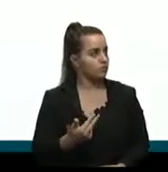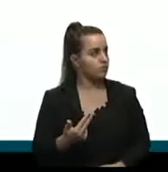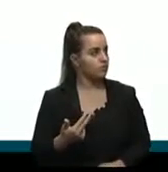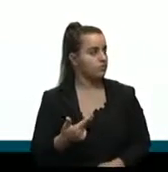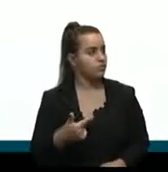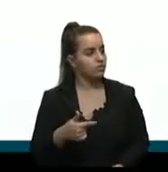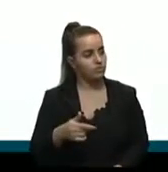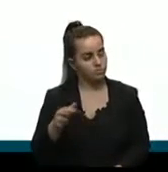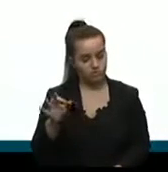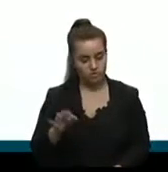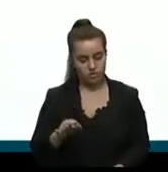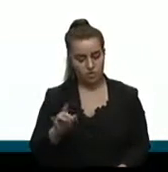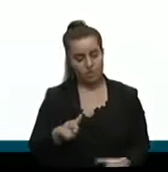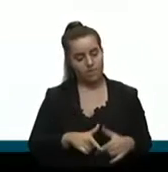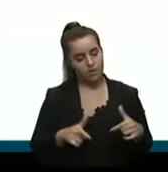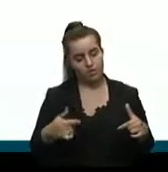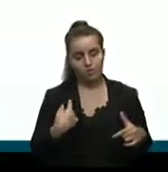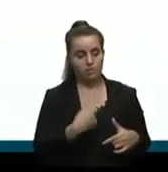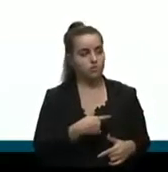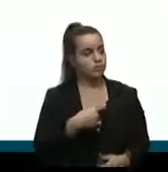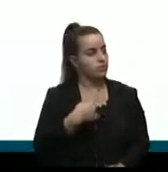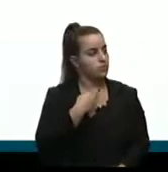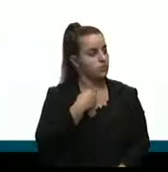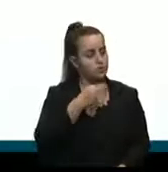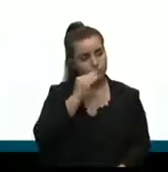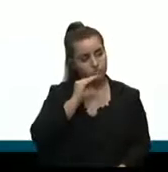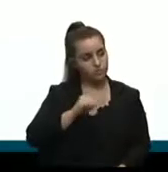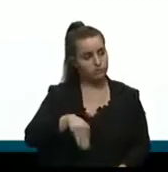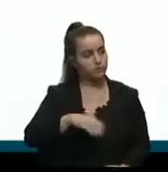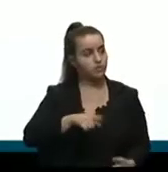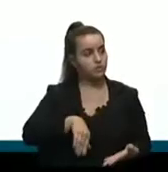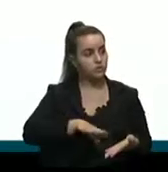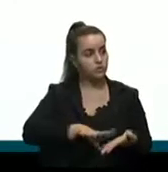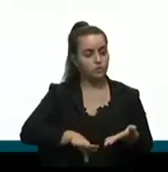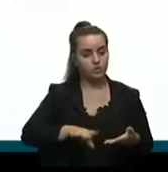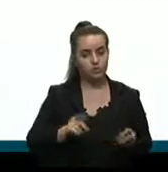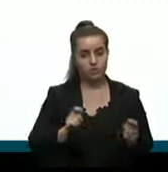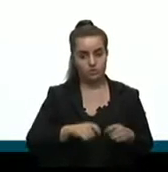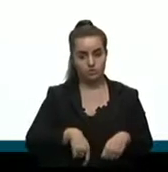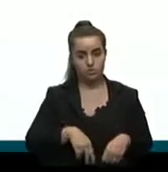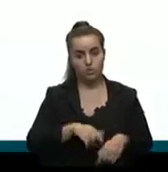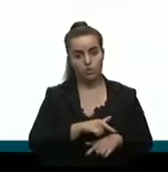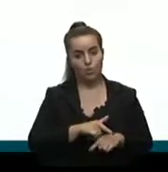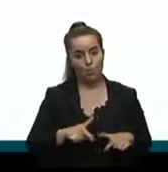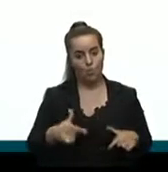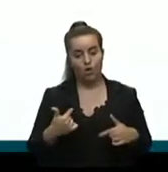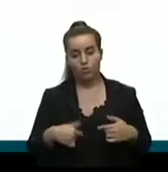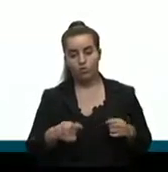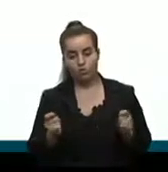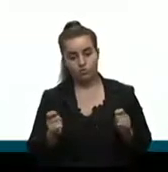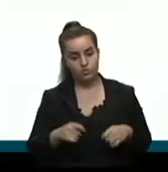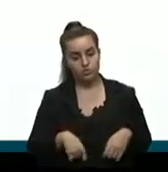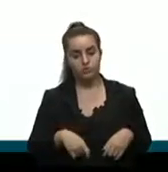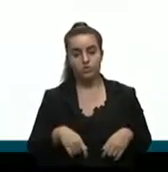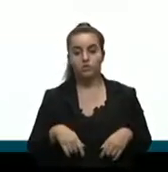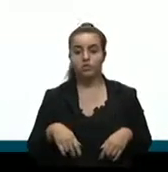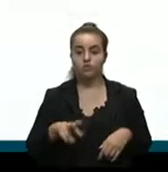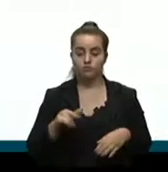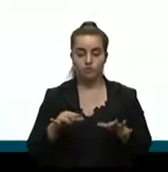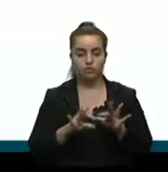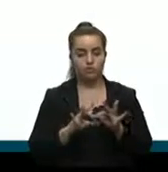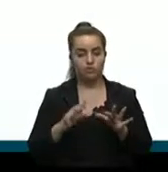maior, não podemos rejeitar a hipótese nula. Isto é, não há indícios suficientes que nos